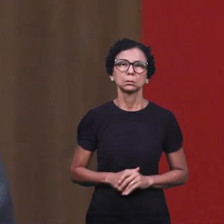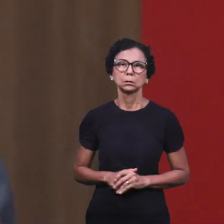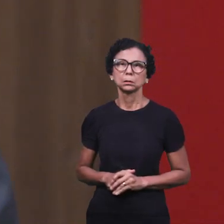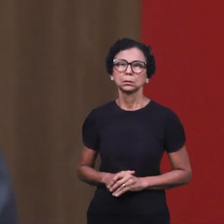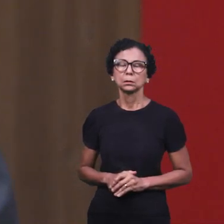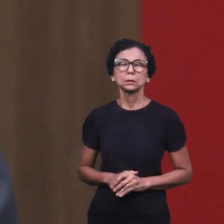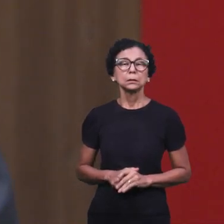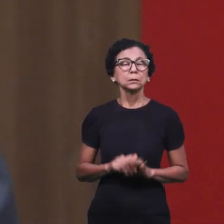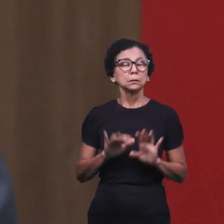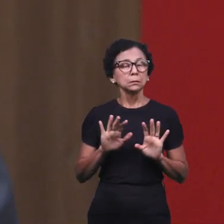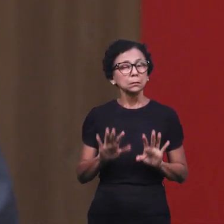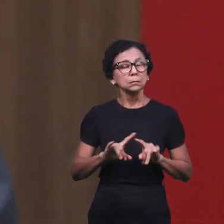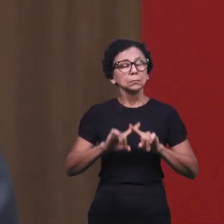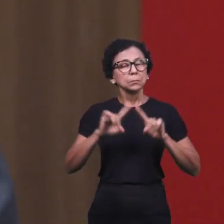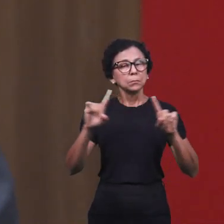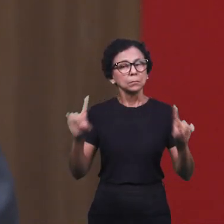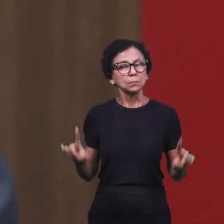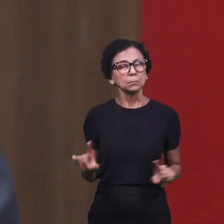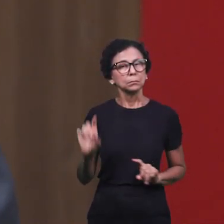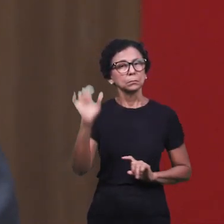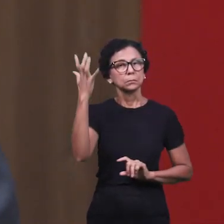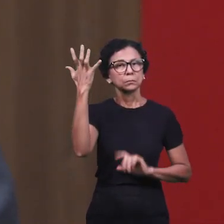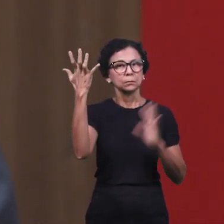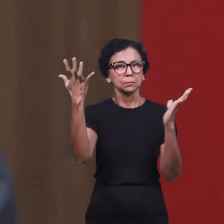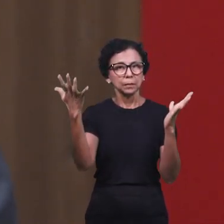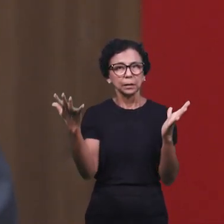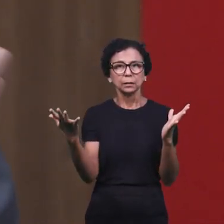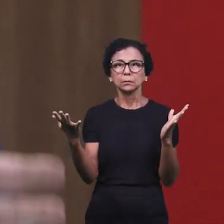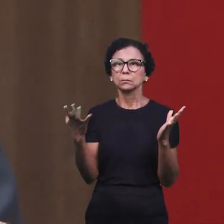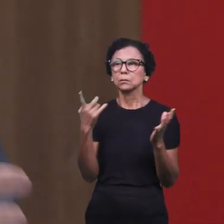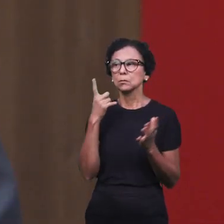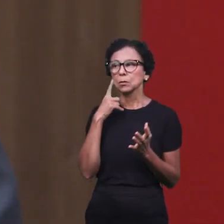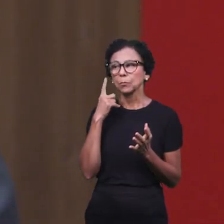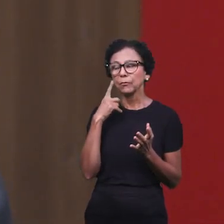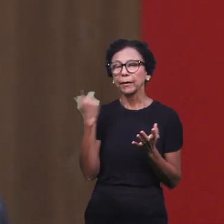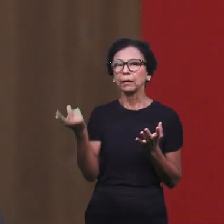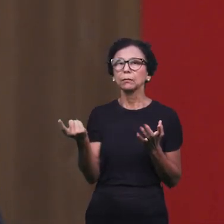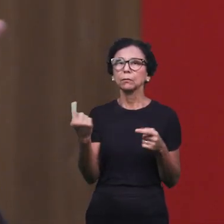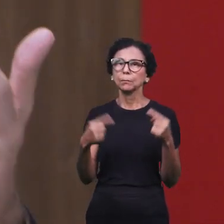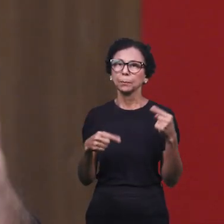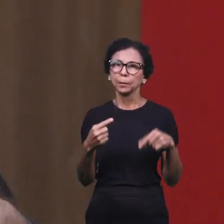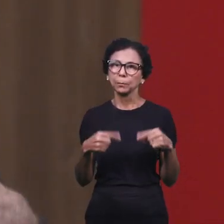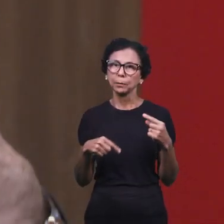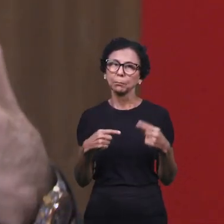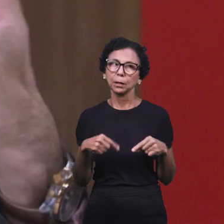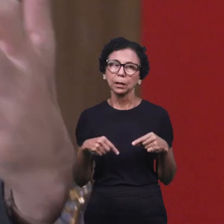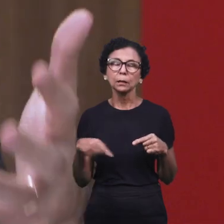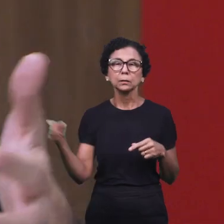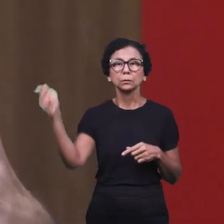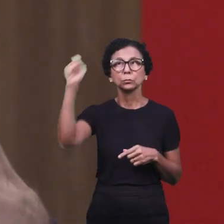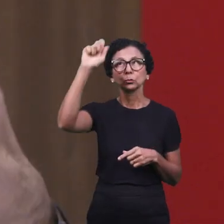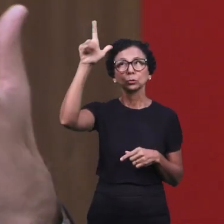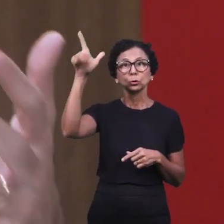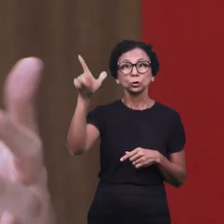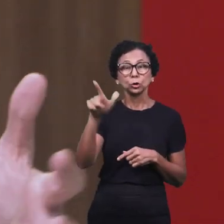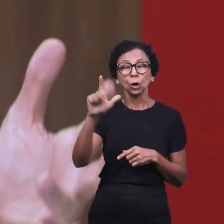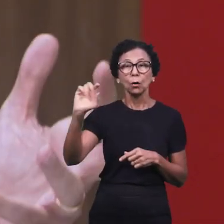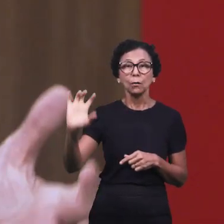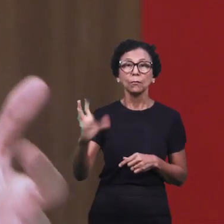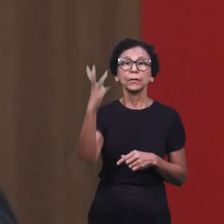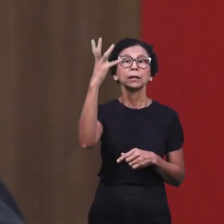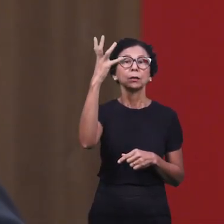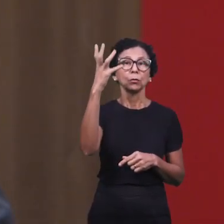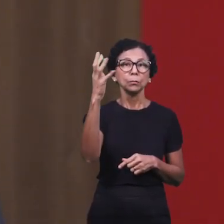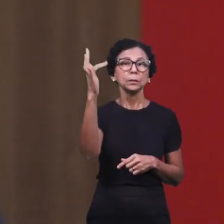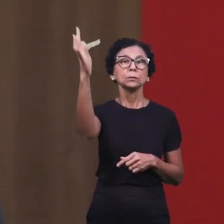são sinais que nós estamos discutindo, sinais do Sol, né, reflexos de fenômenos que ocorrem em